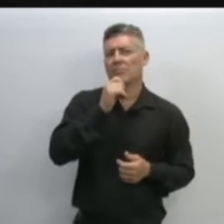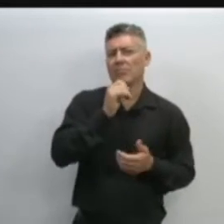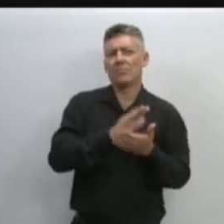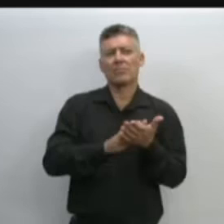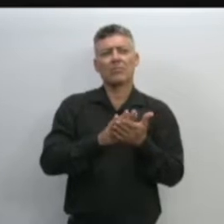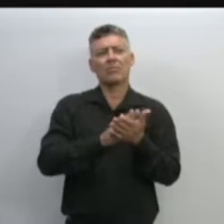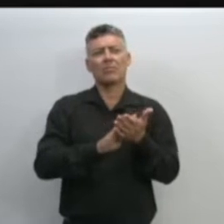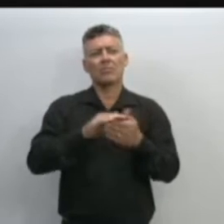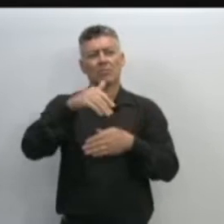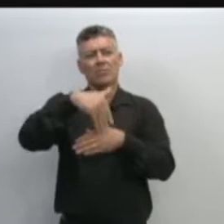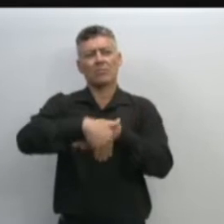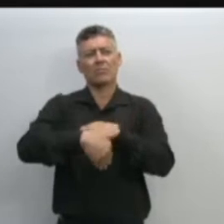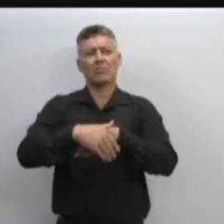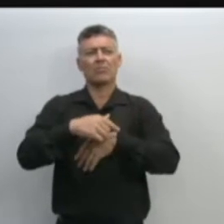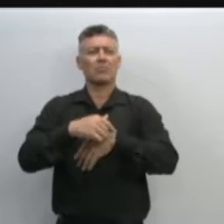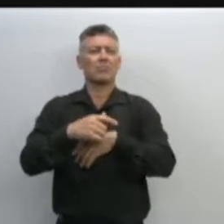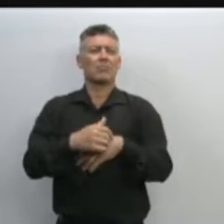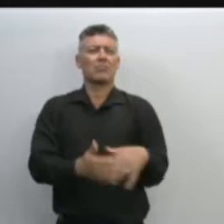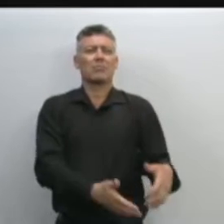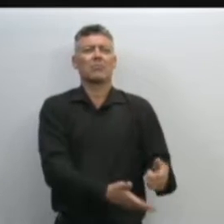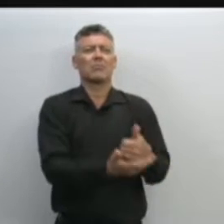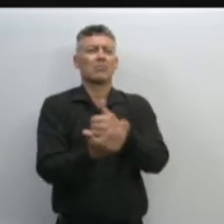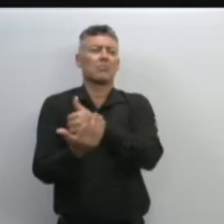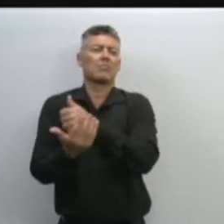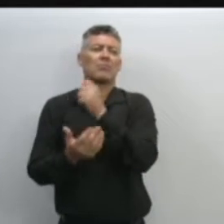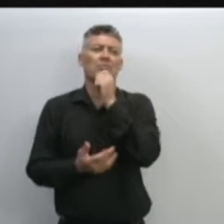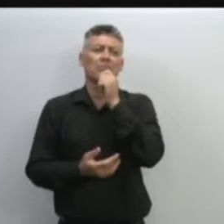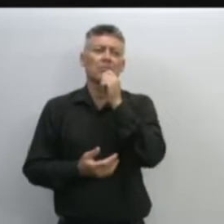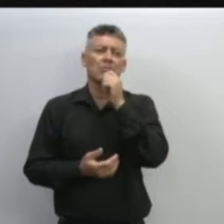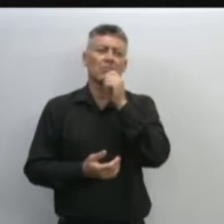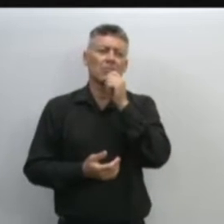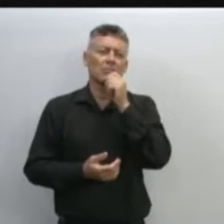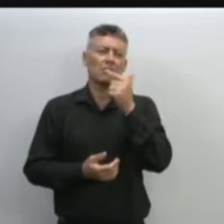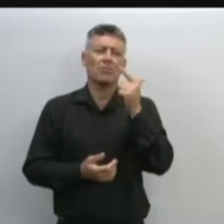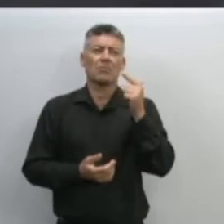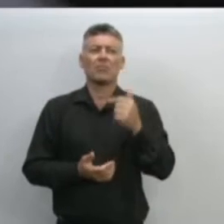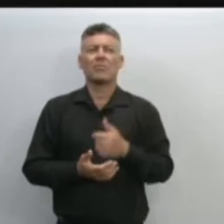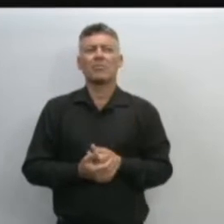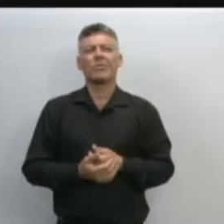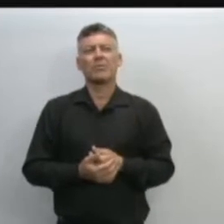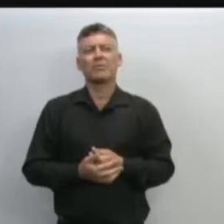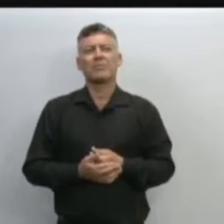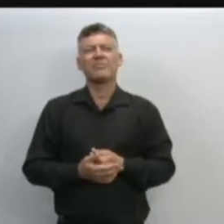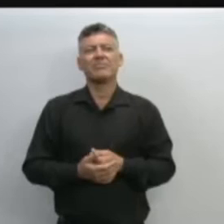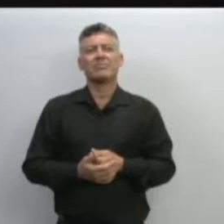plantão para o resgate do animal, tendo em vista que o animal teve que ser